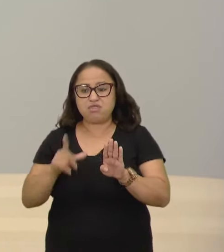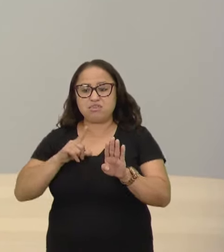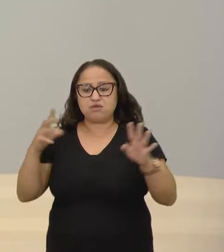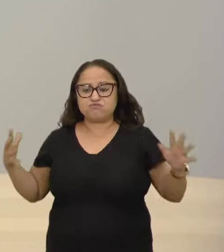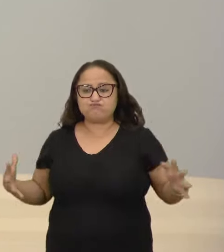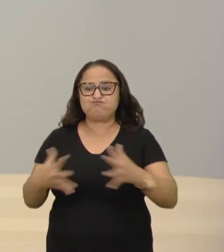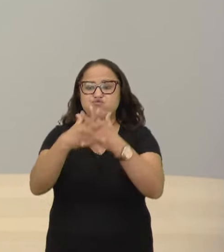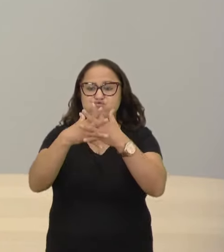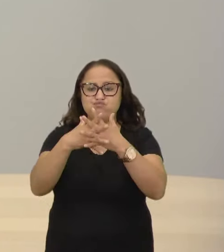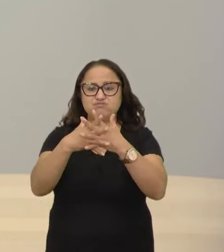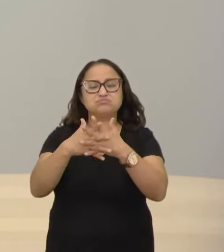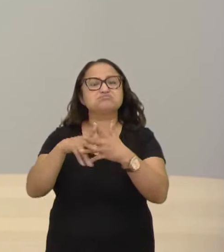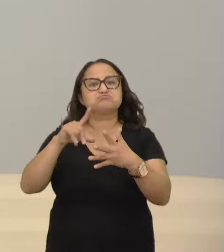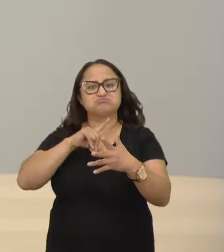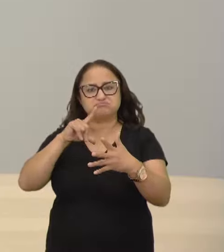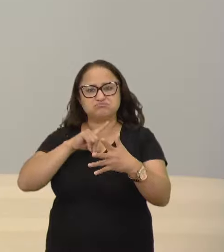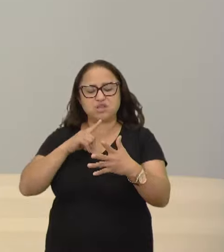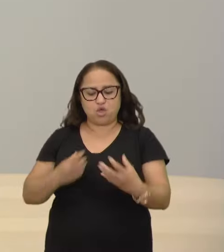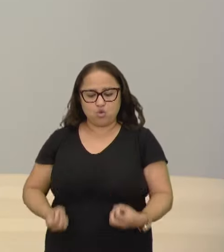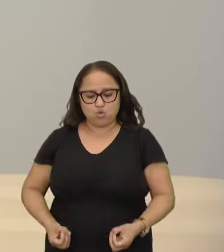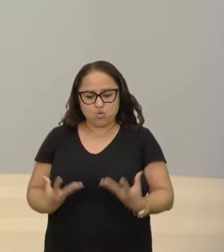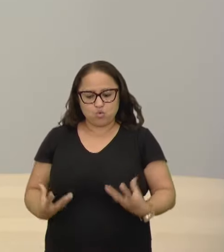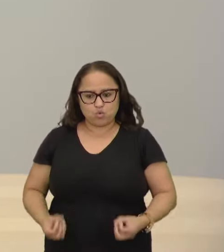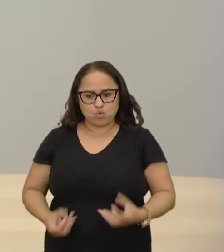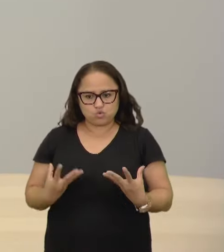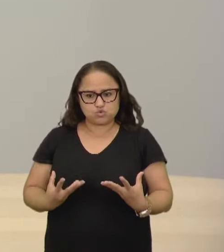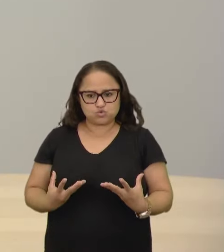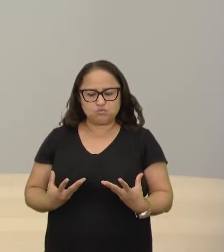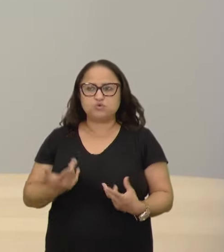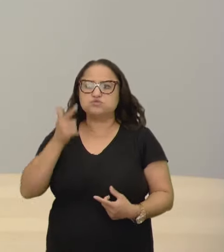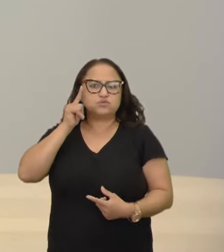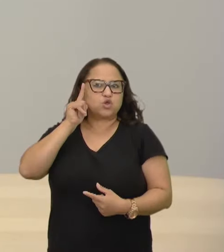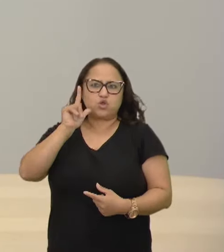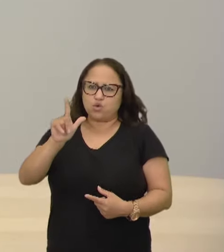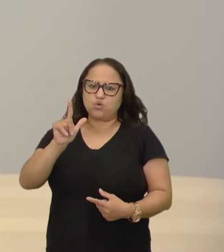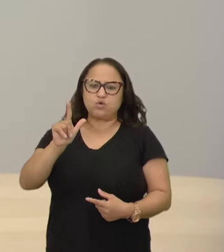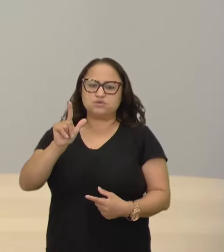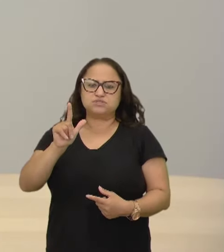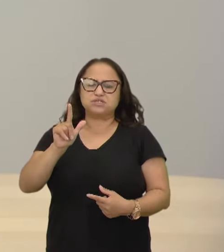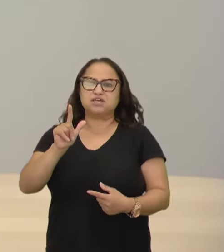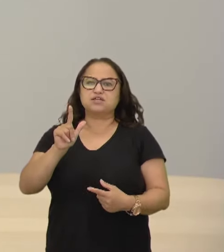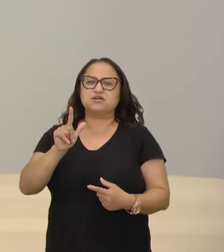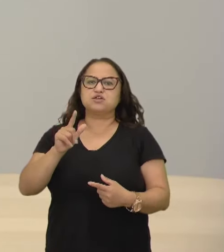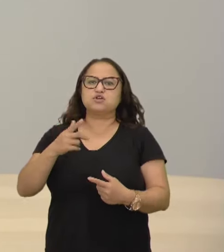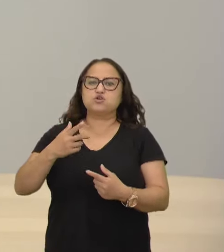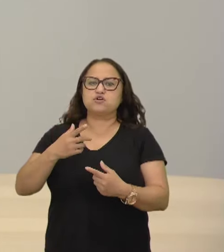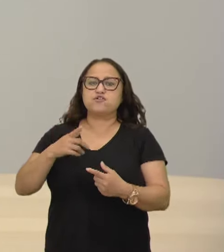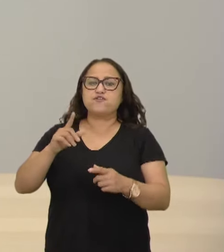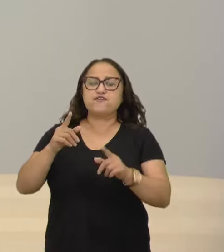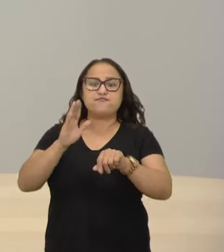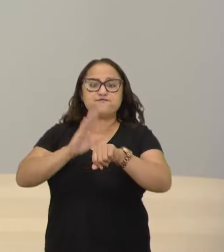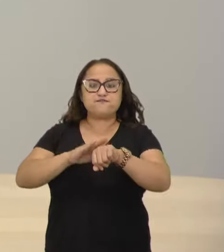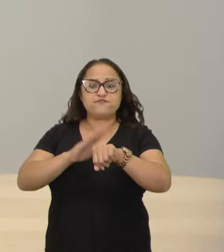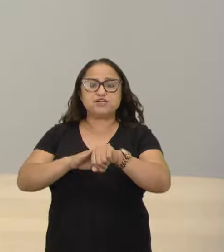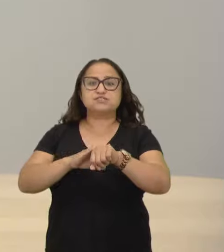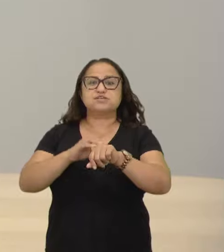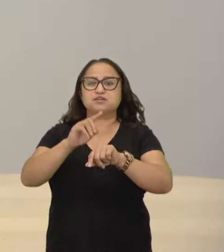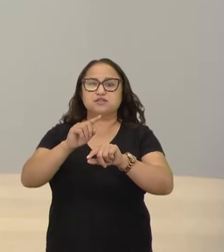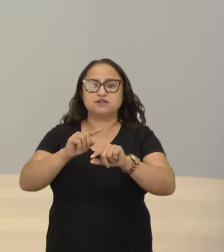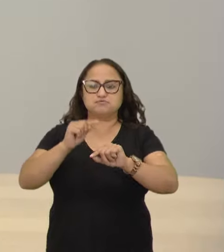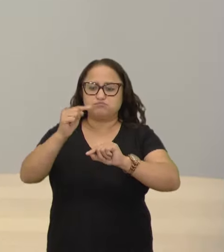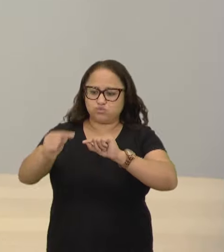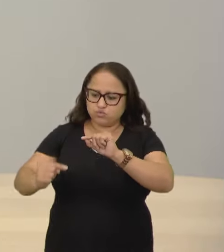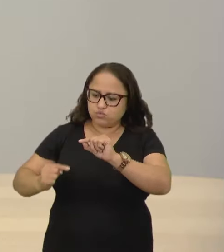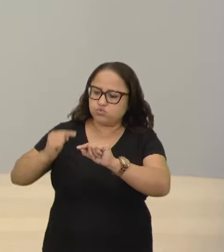no consumo. Se você tem um colapso do consumo, você não consegue retroalimentar essa sequência que você descreveu, e